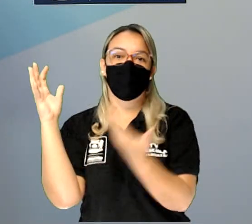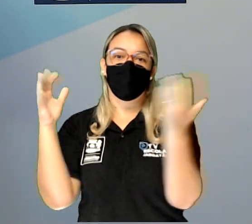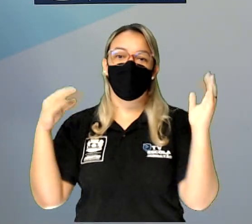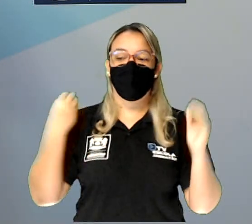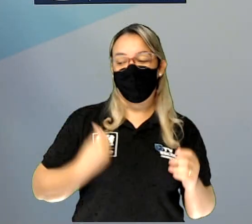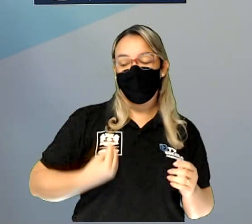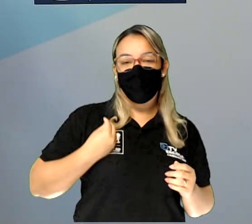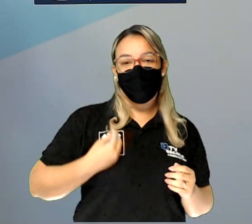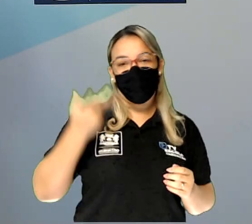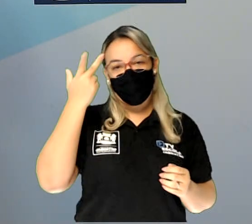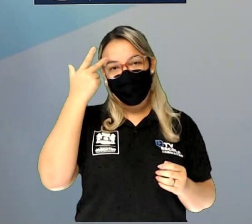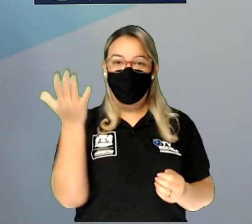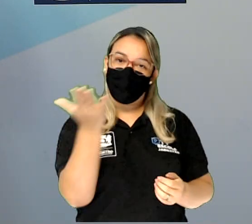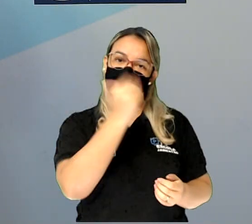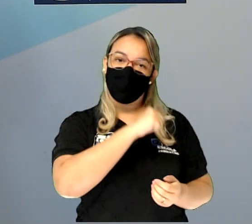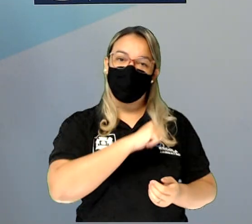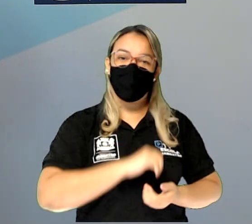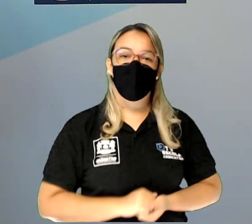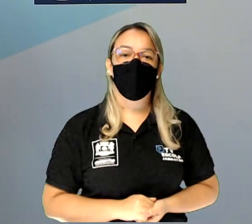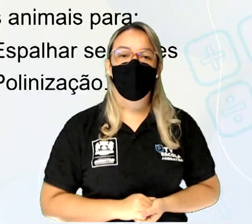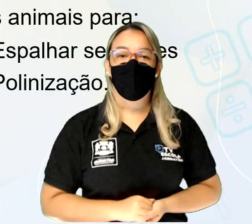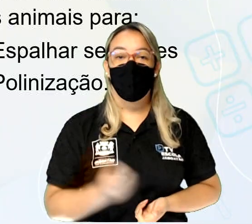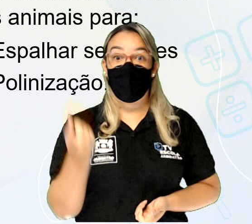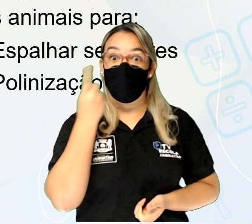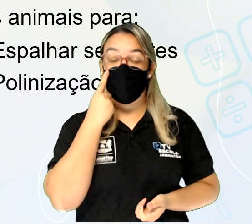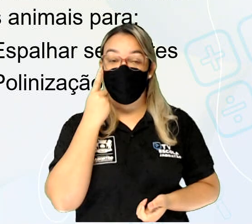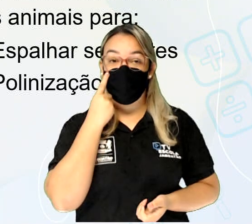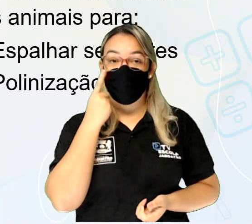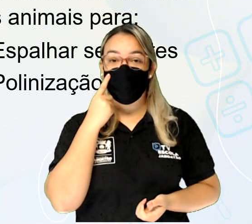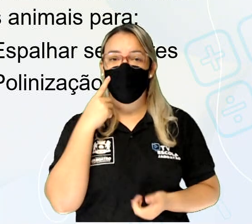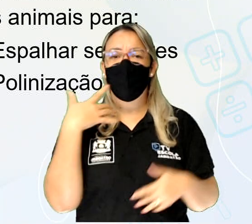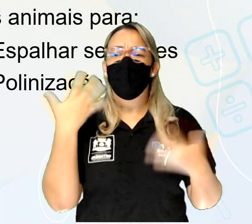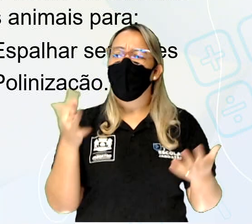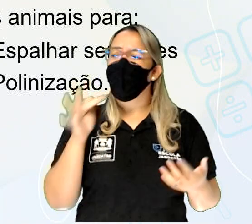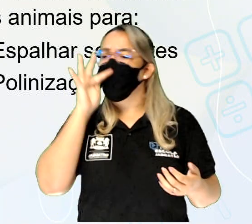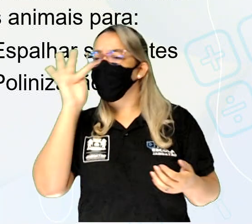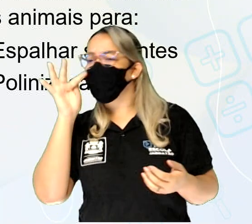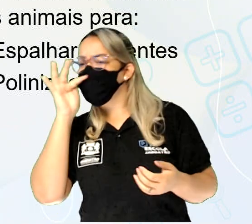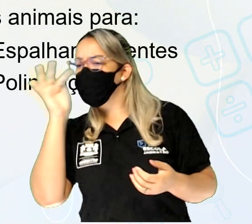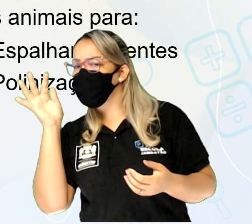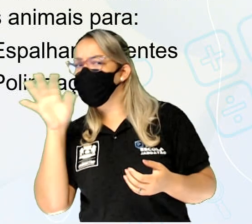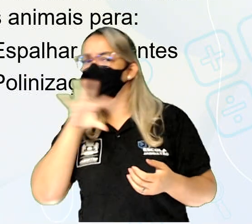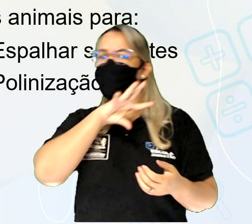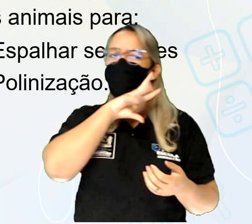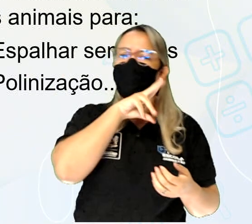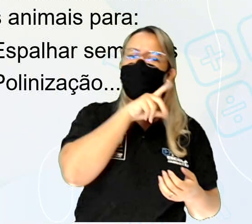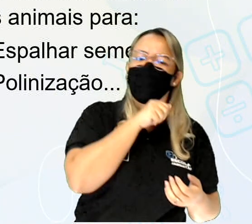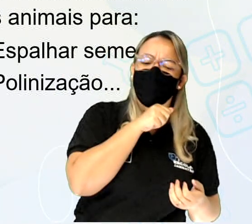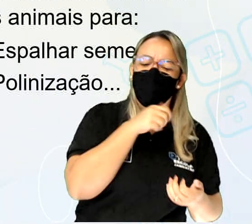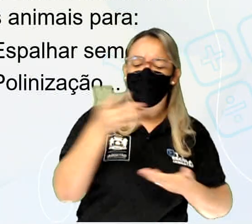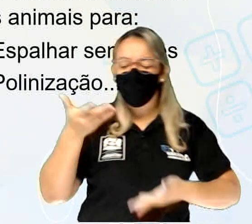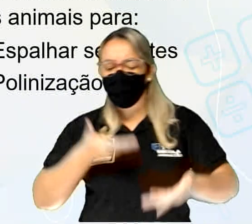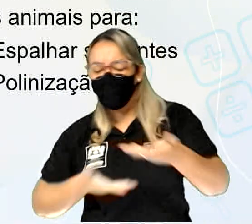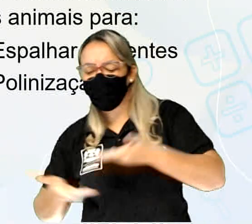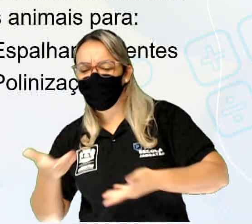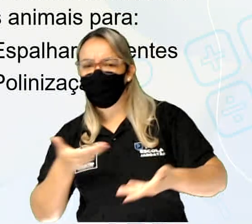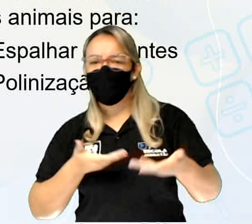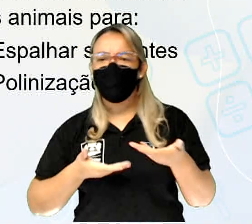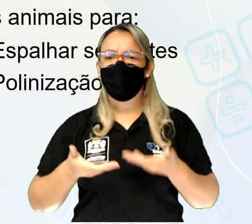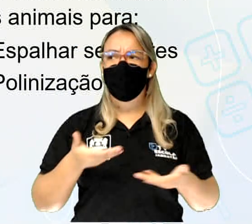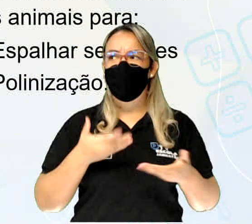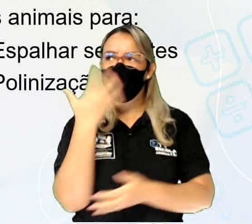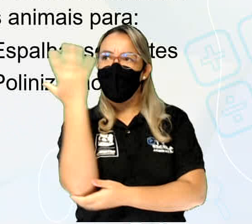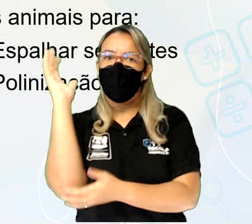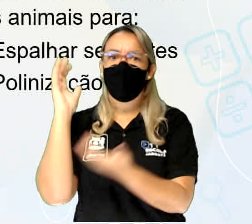nós vivemos. Vem comigo! Olha só, como as plantas e os animais se relacionam ao ambiente?